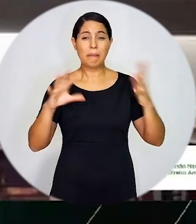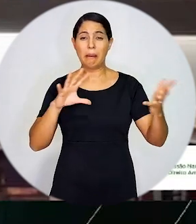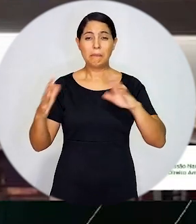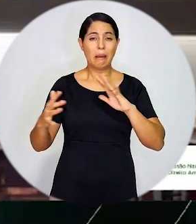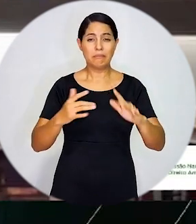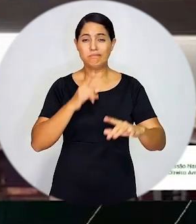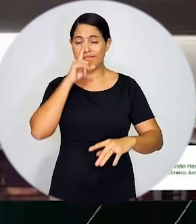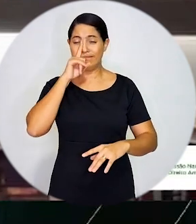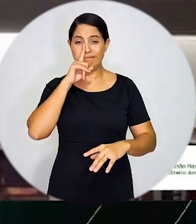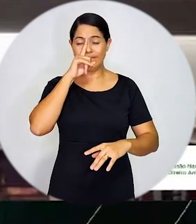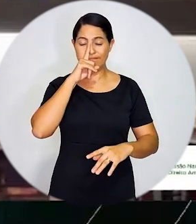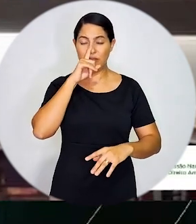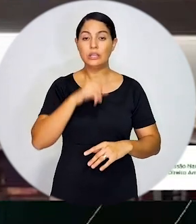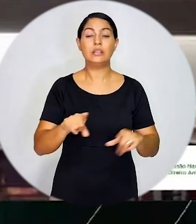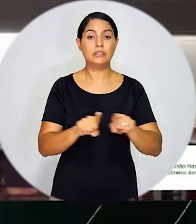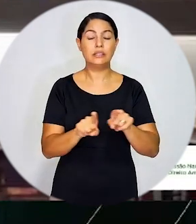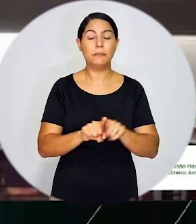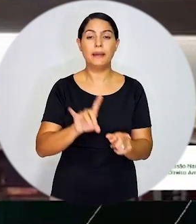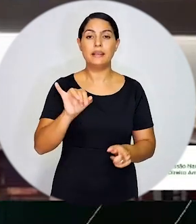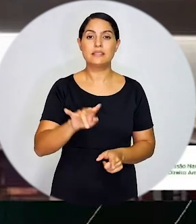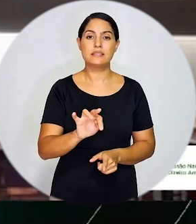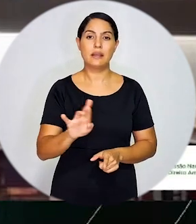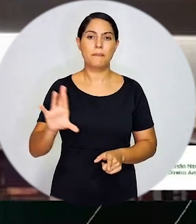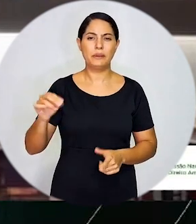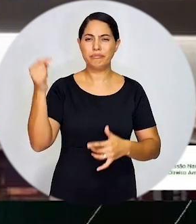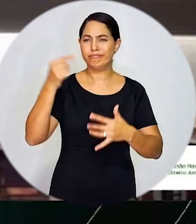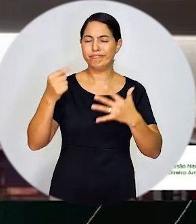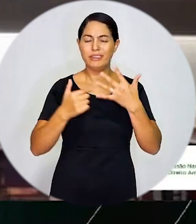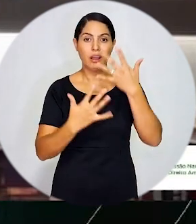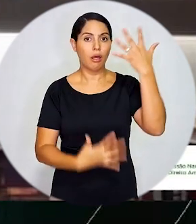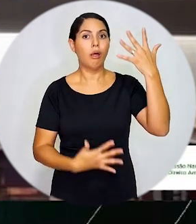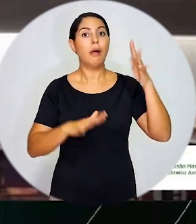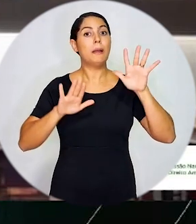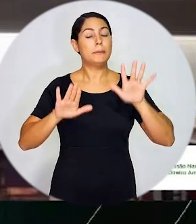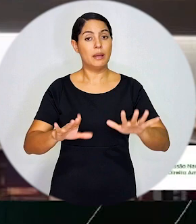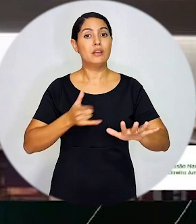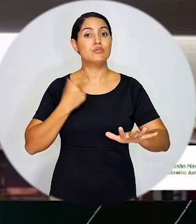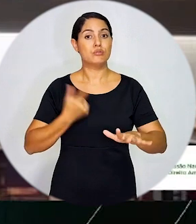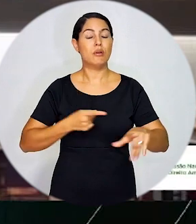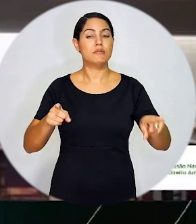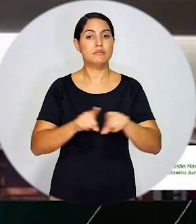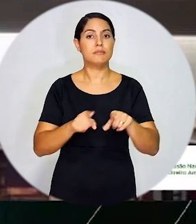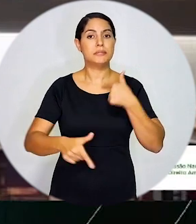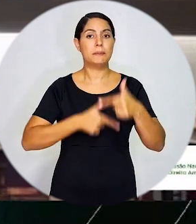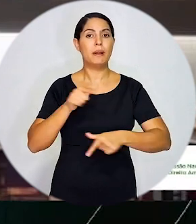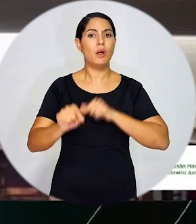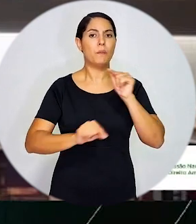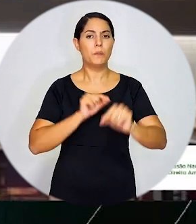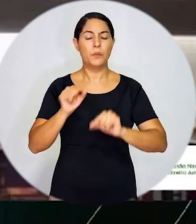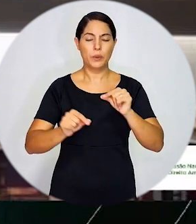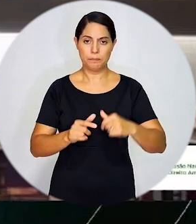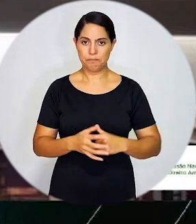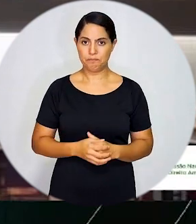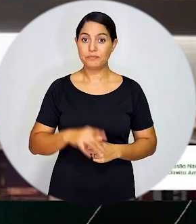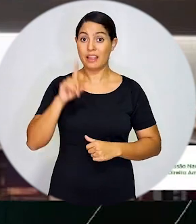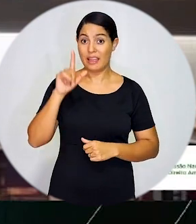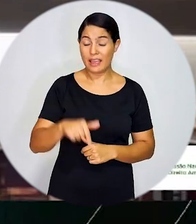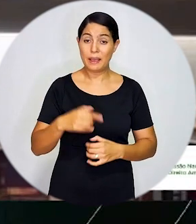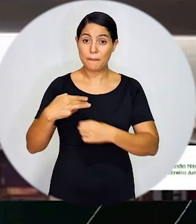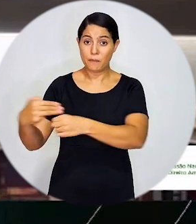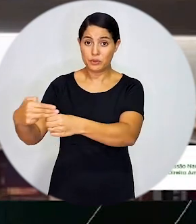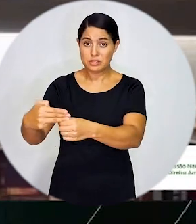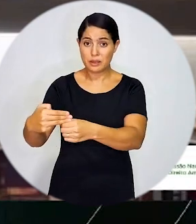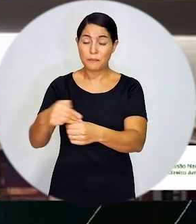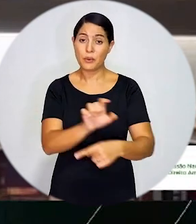licenciamento das atividades, dentre outros. E ainda temos que trabalhar com uma competência concorrente de municípios, estados